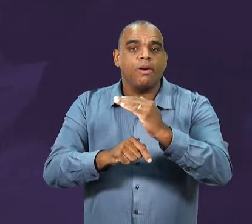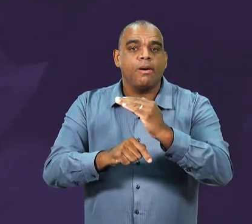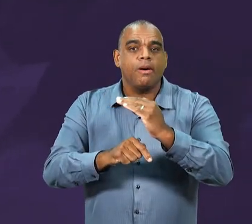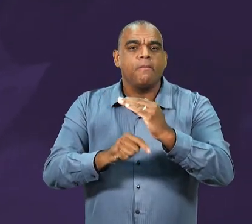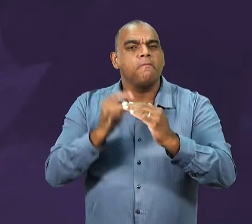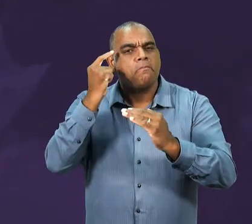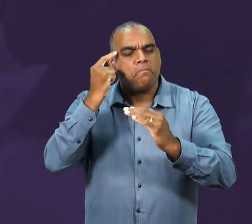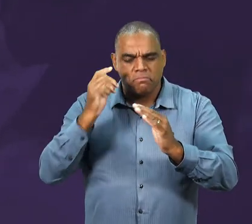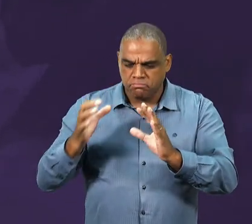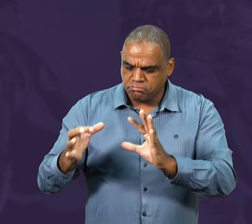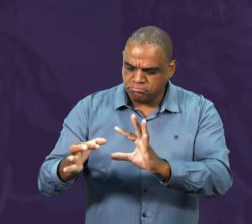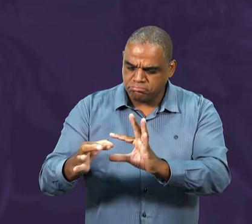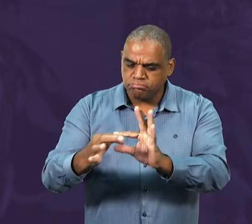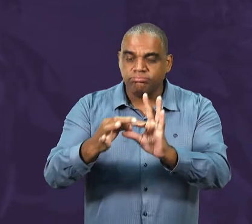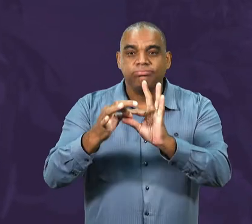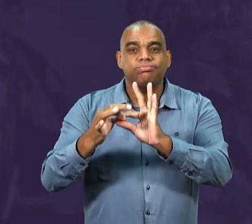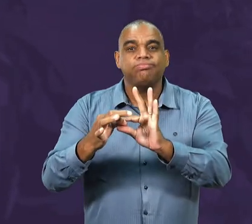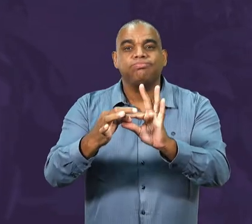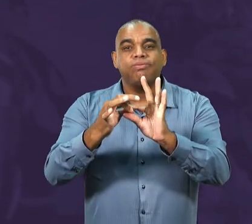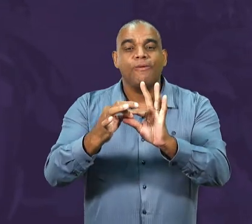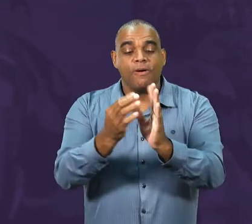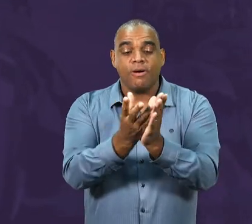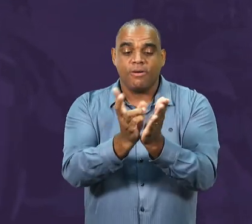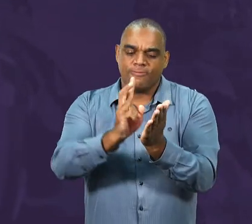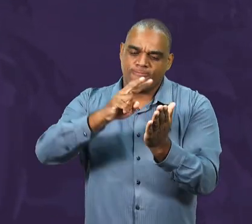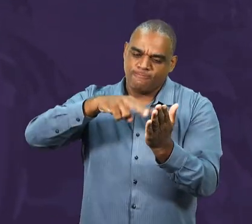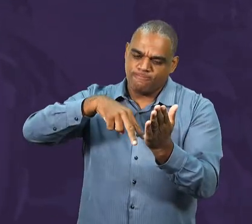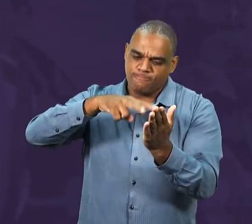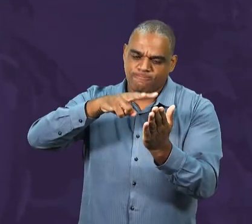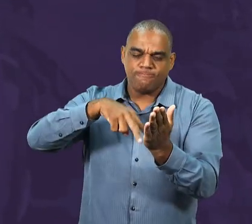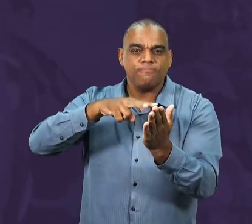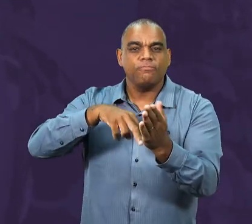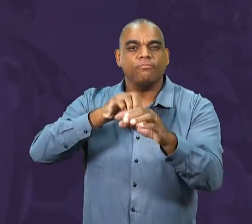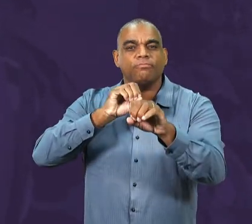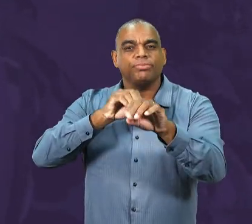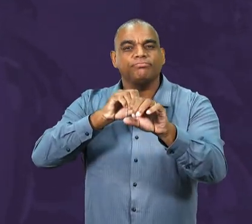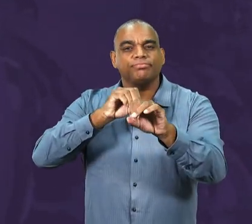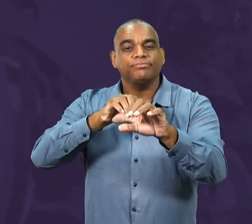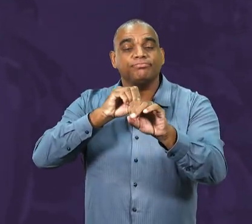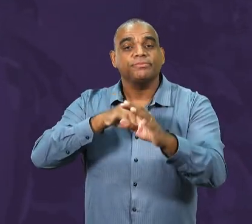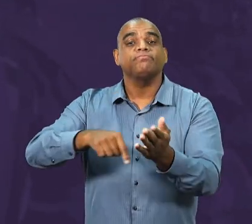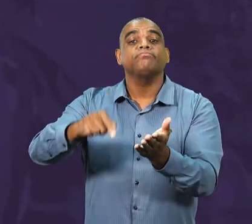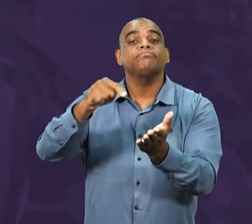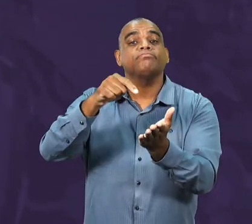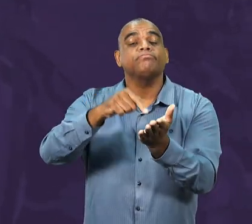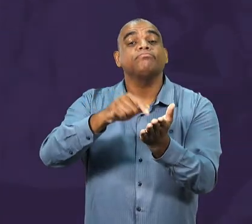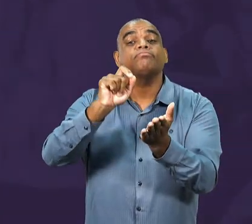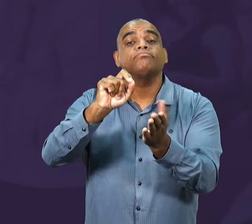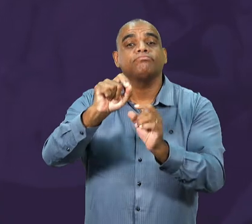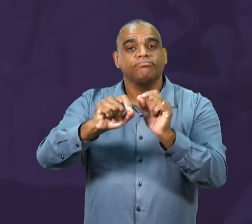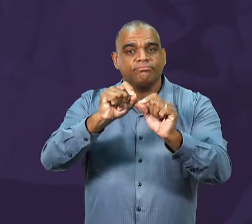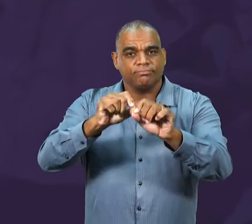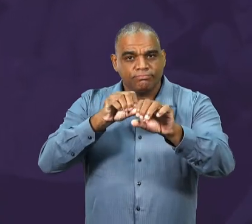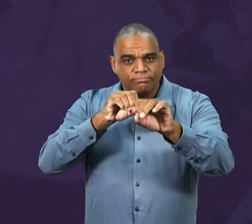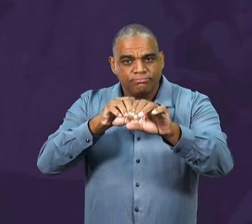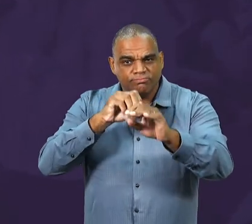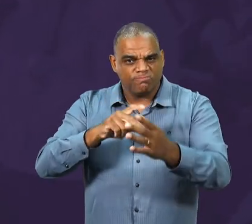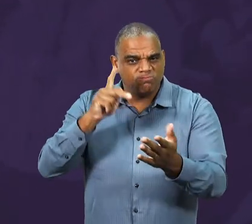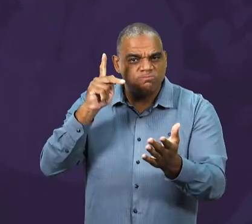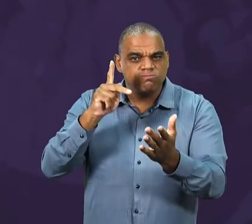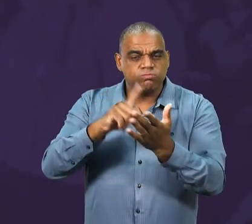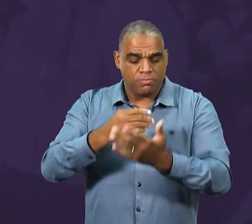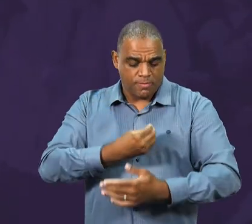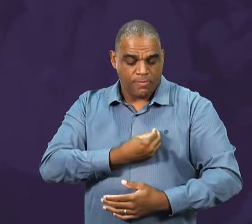de maneira profunda o que é viver em comunhão através das lentes da Palavra de Deus,